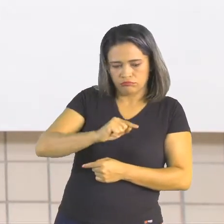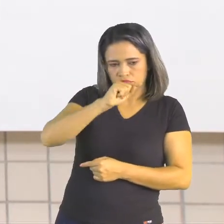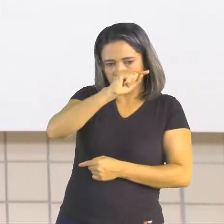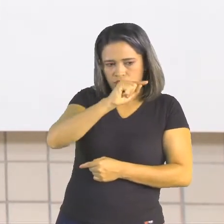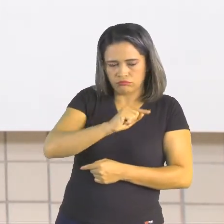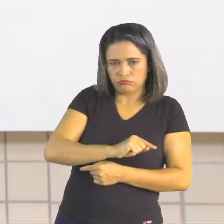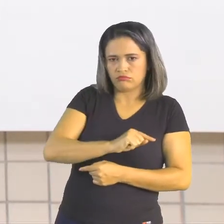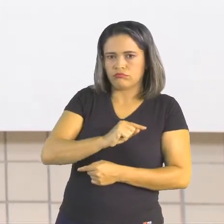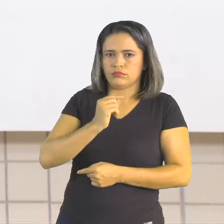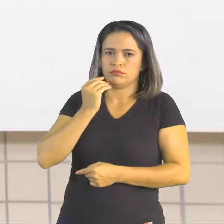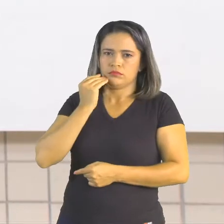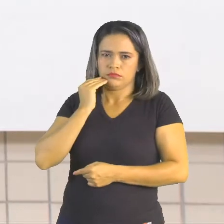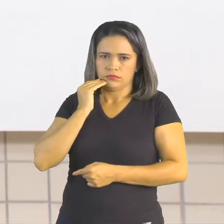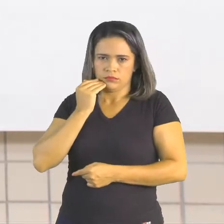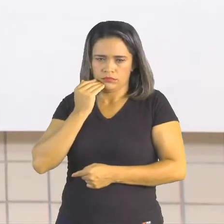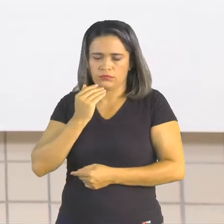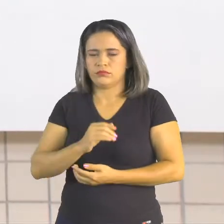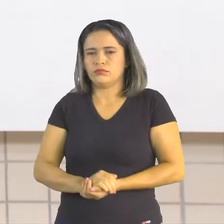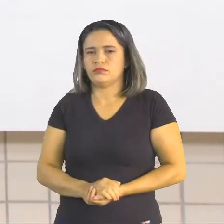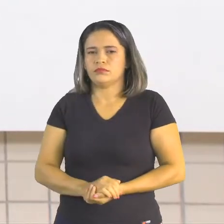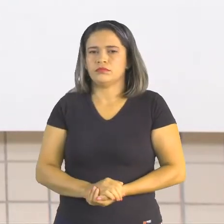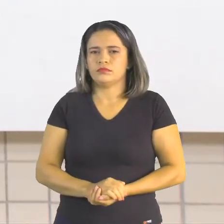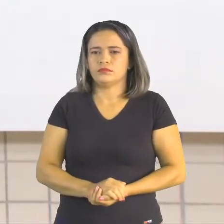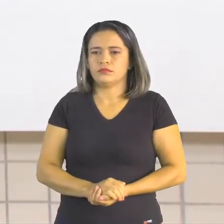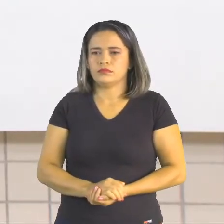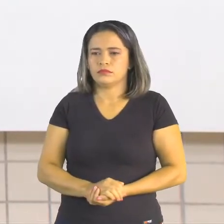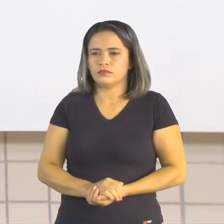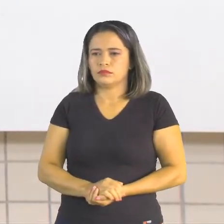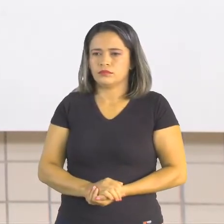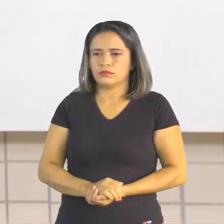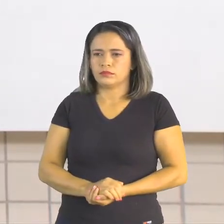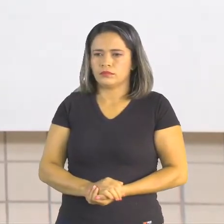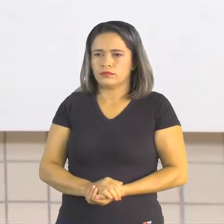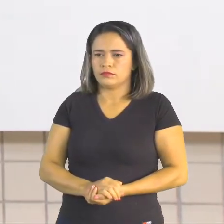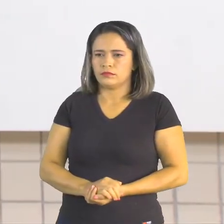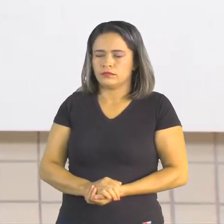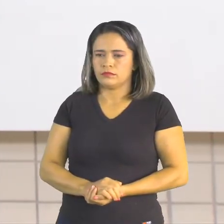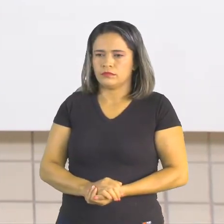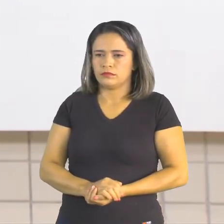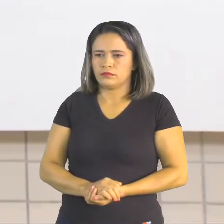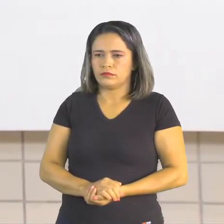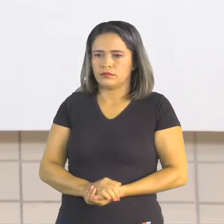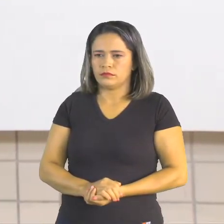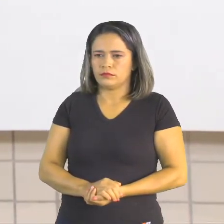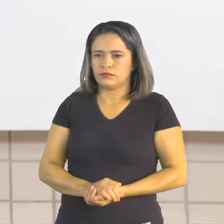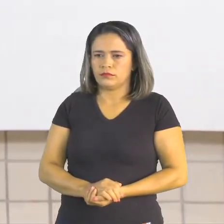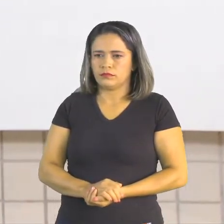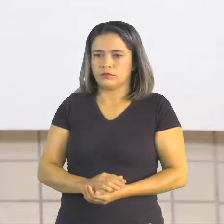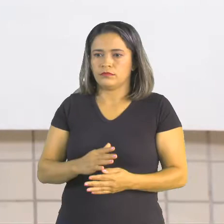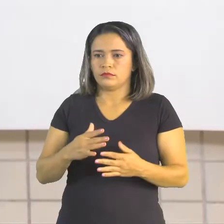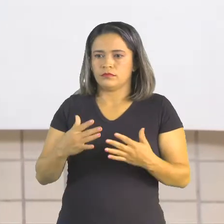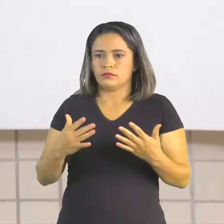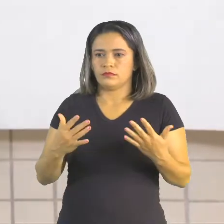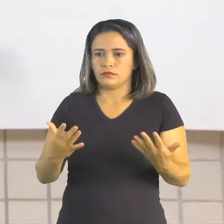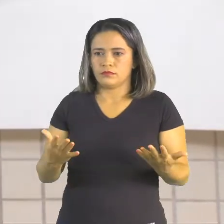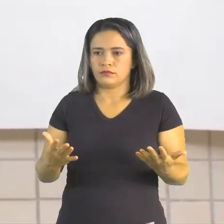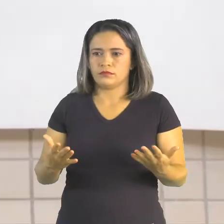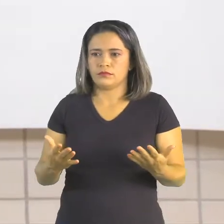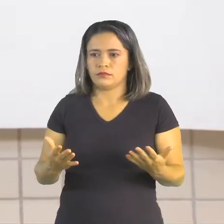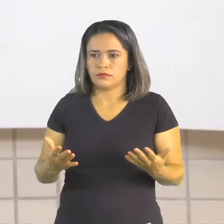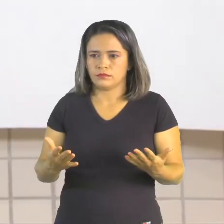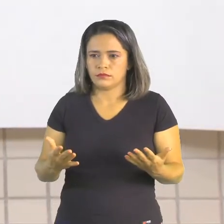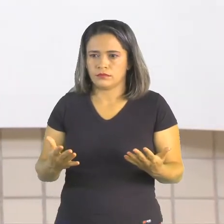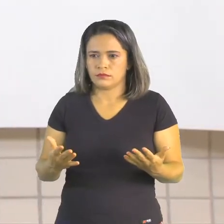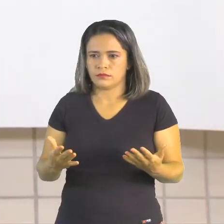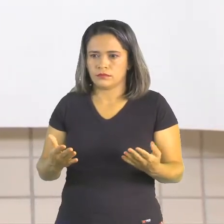décimo com décimo, unidade com unidade, dezena por dezena e assim sucessivamente. Assim, então, a gente acaba entrando na o quê?